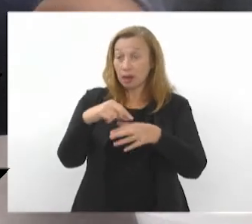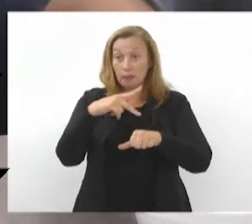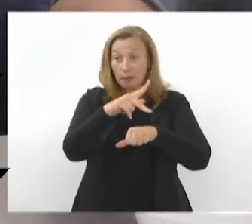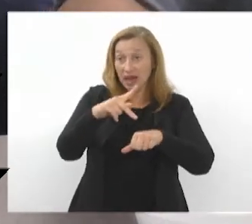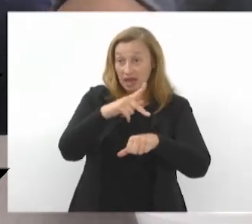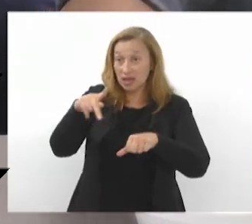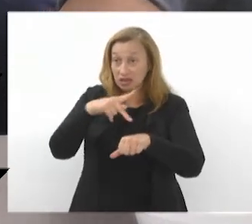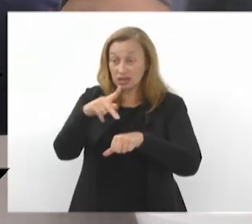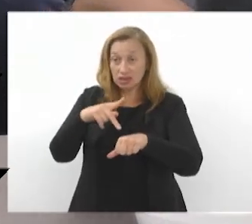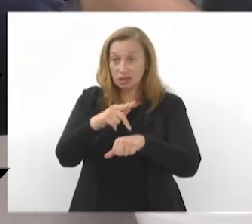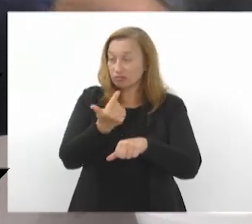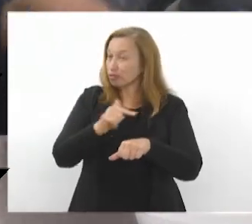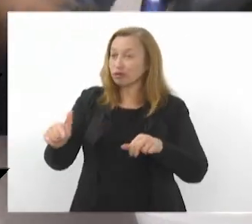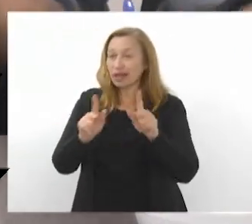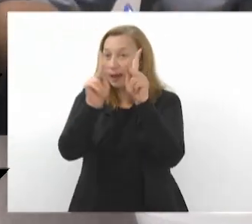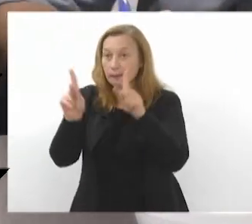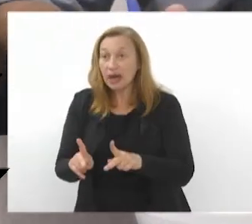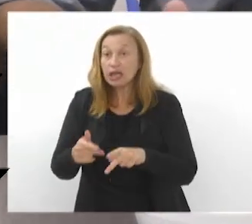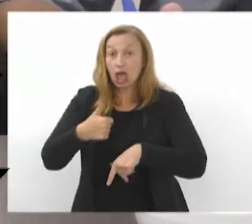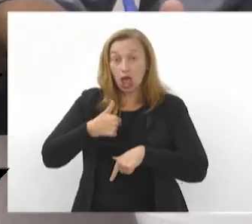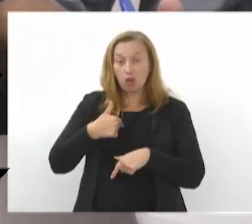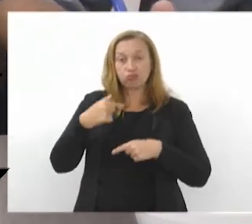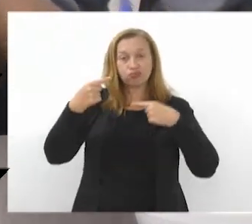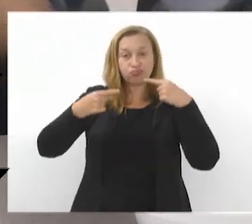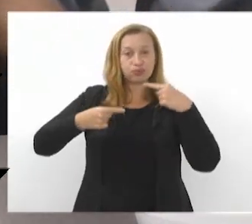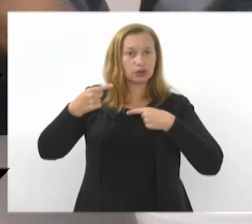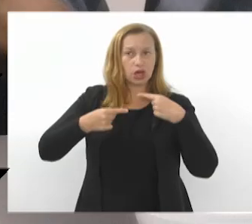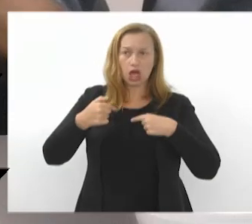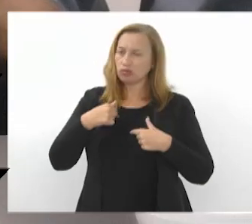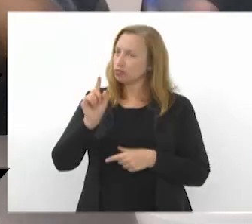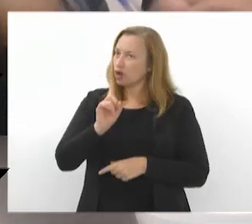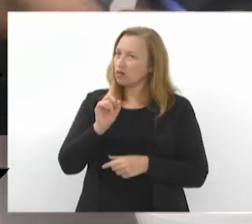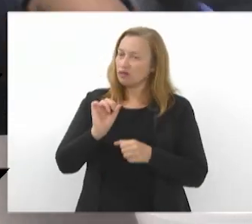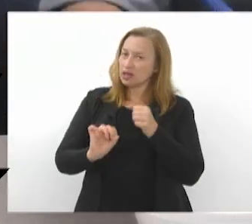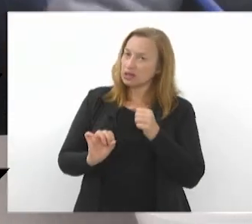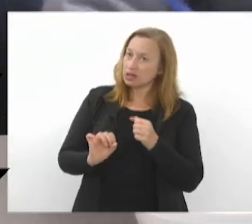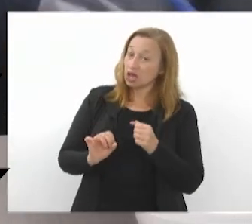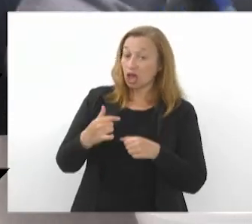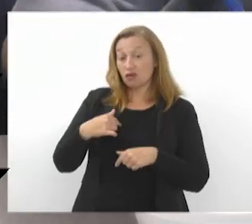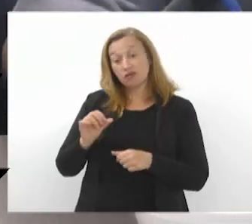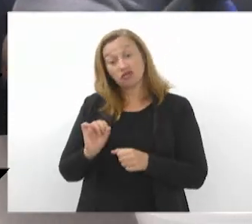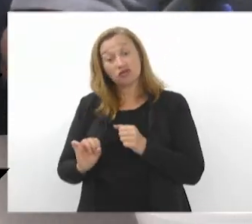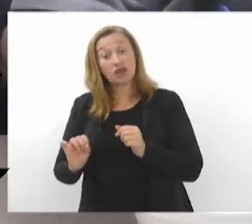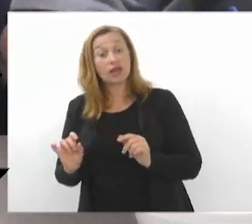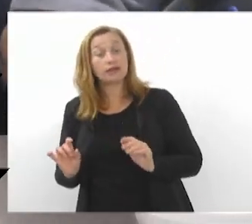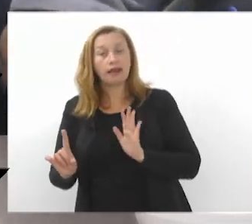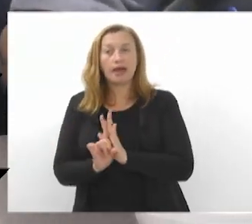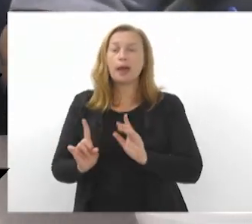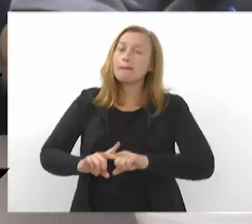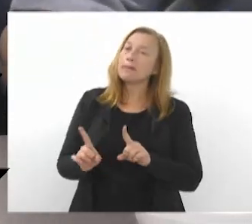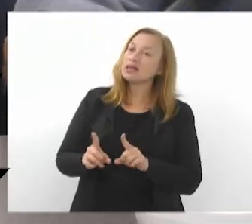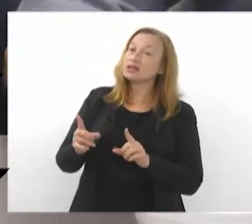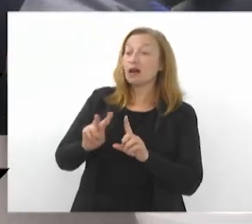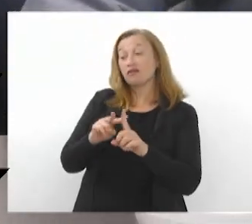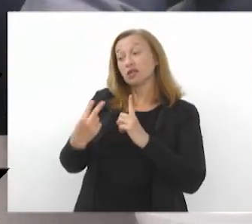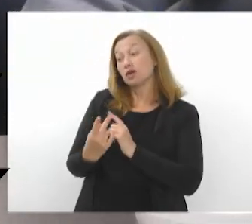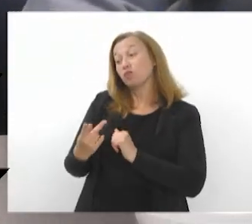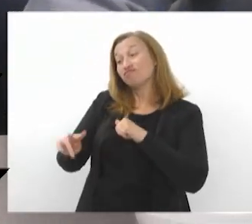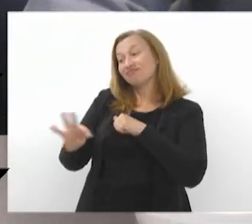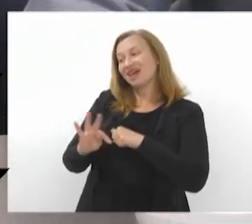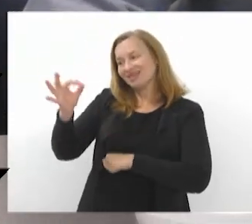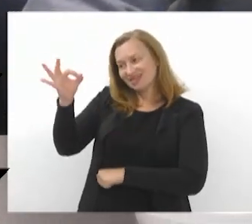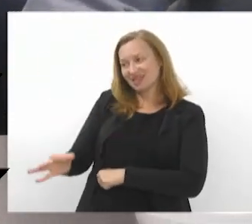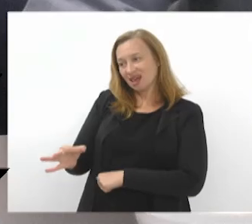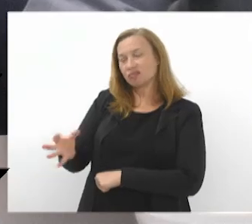na paz. Então, eu politicamente não faria assim, faria diferente. Mas do ponto de vista técnico, tem razão